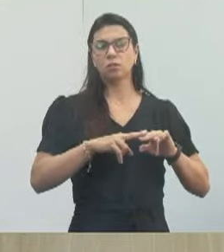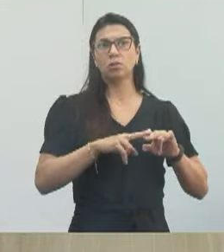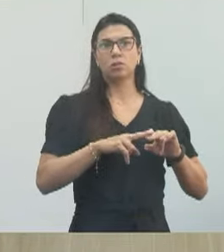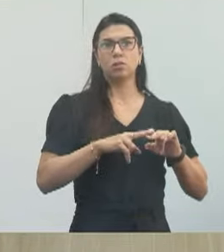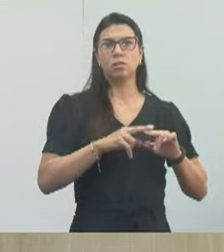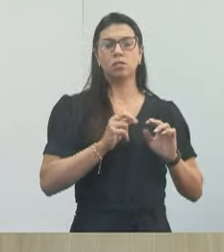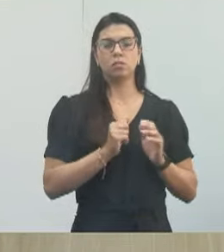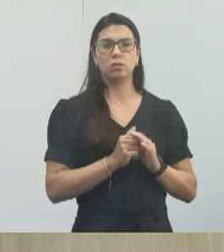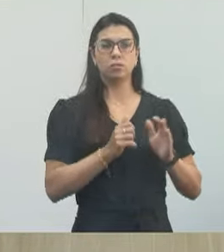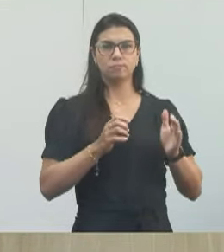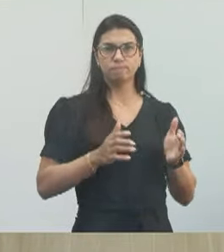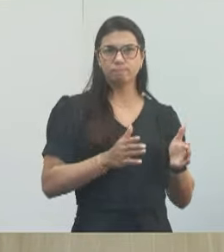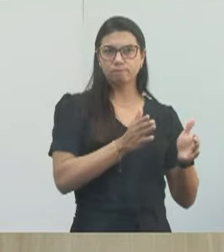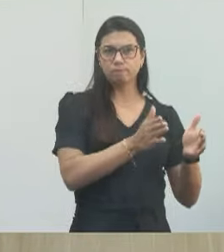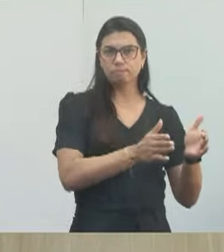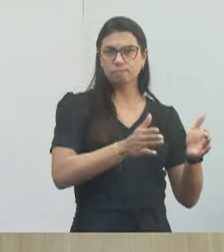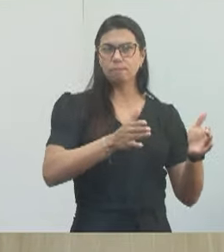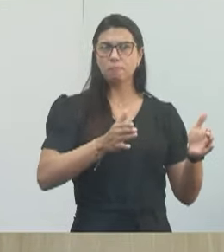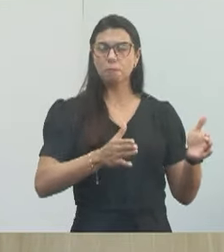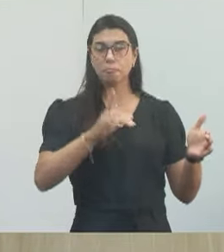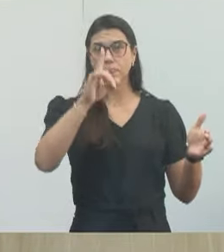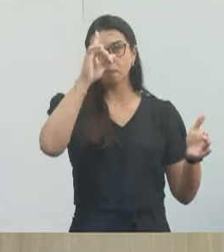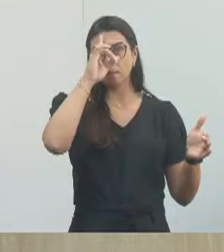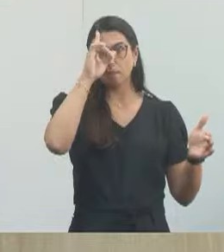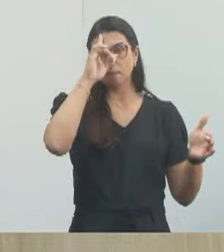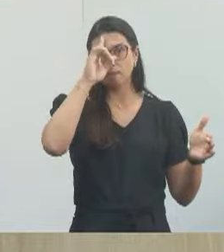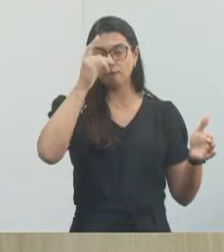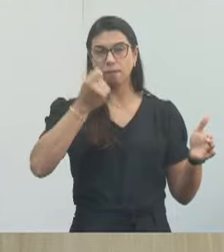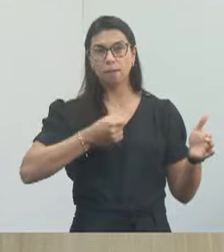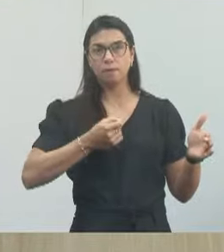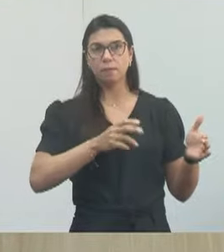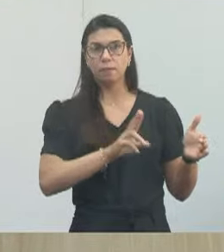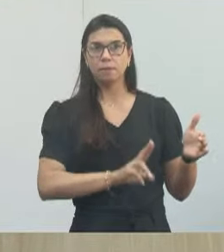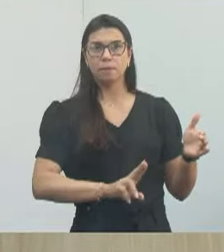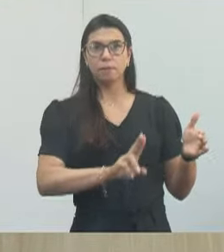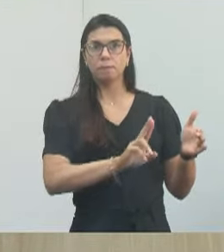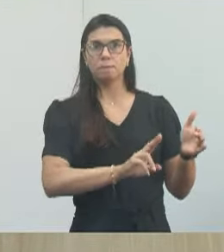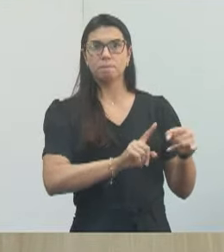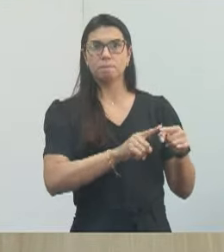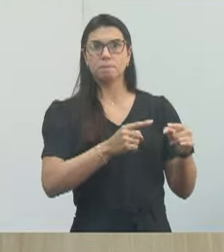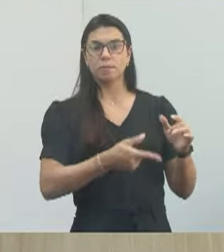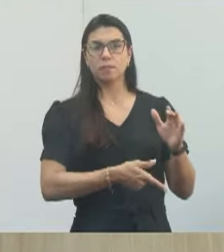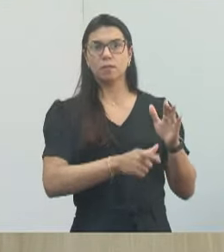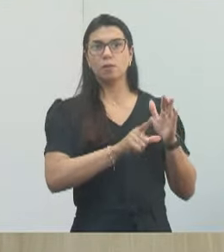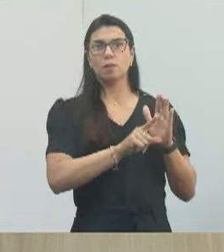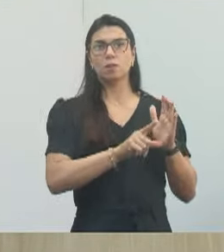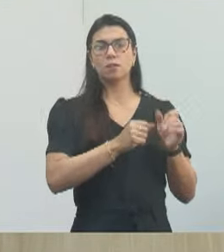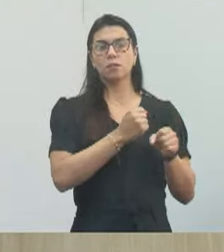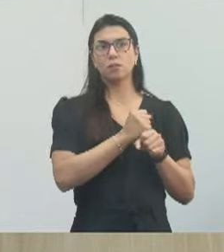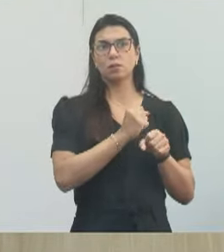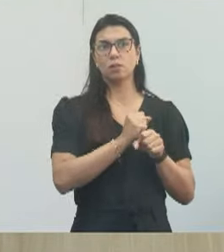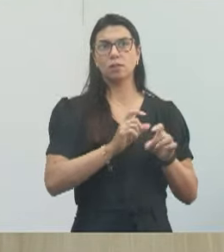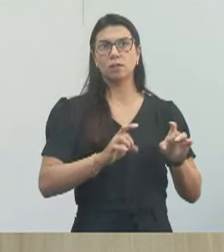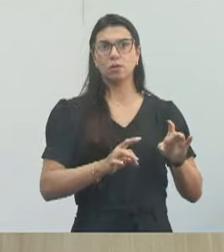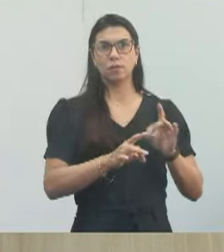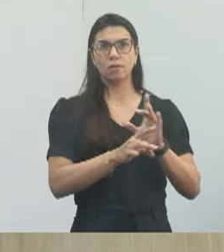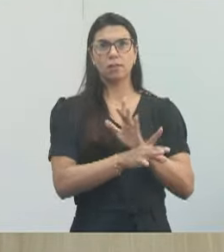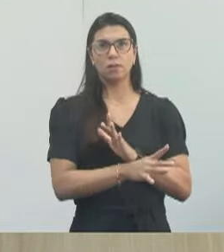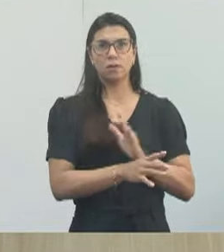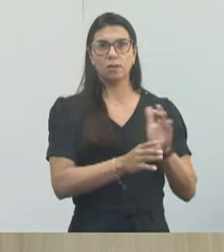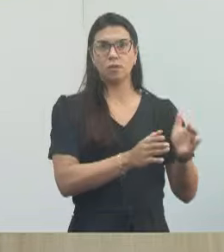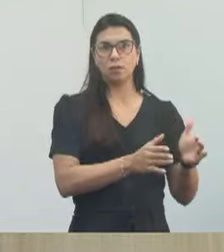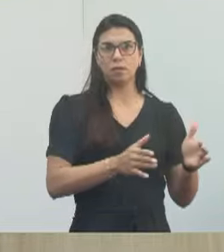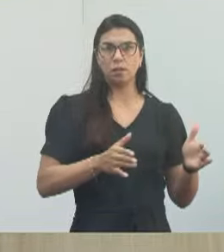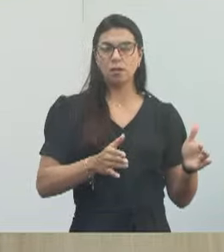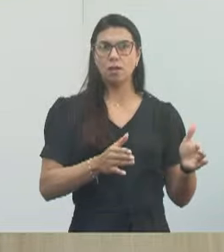desse trecho diariamente Além disso antes a conclusão das obras delago desse trecho